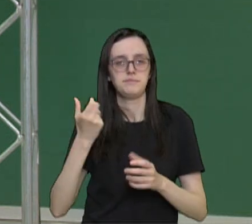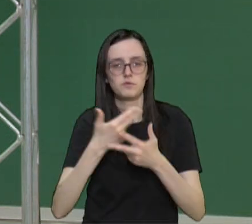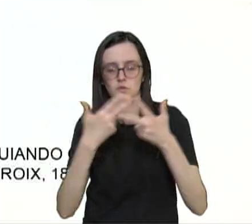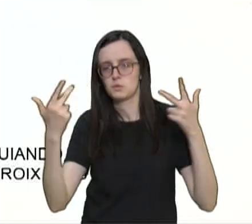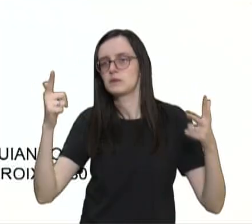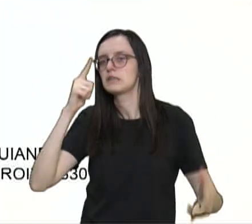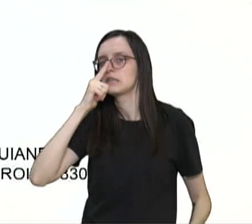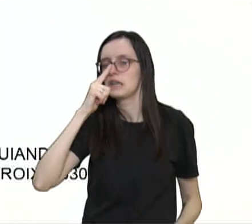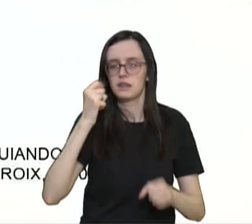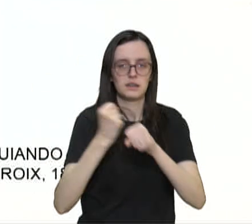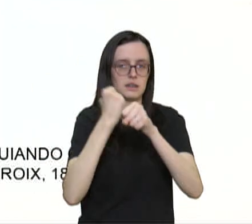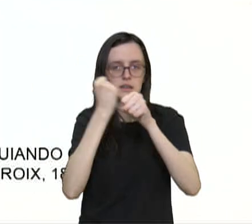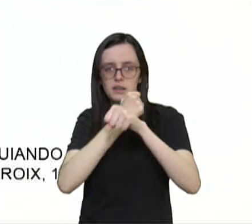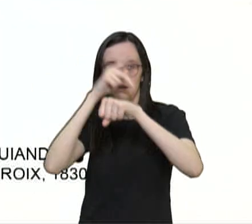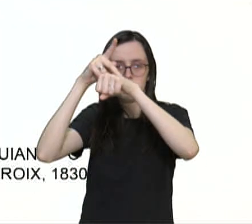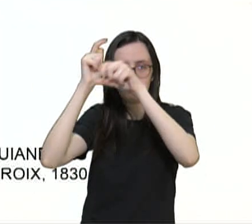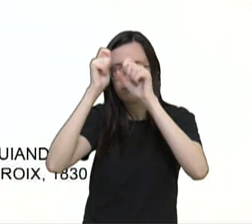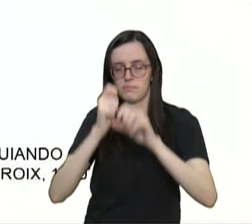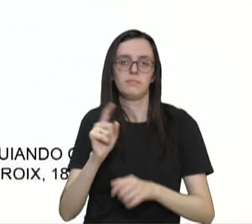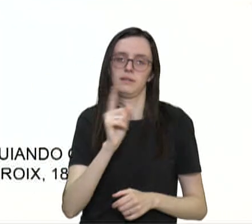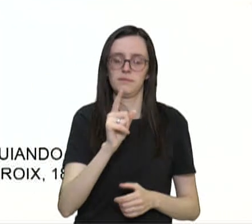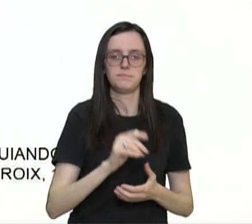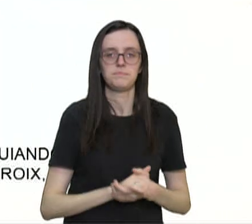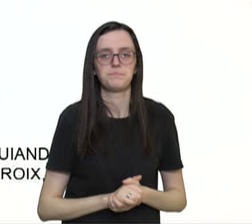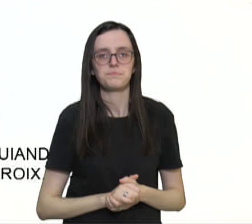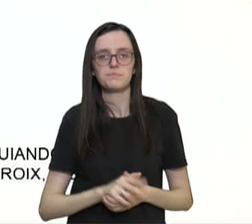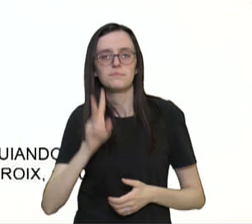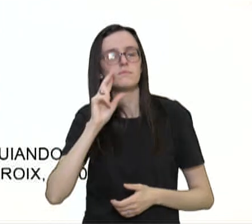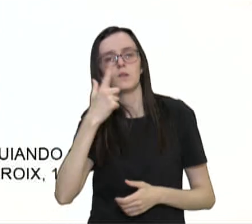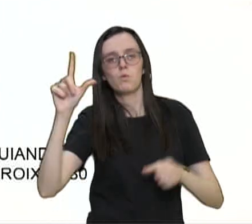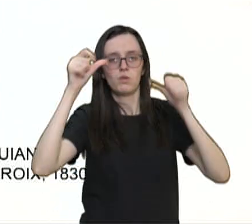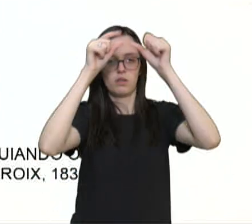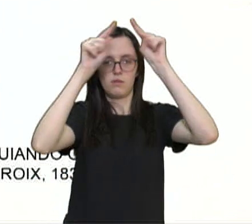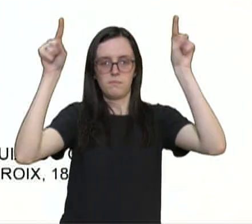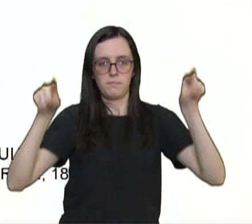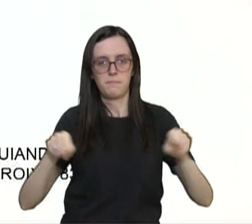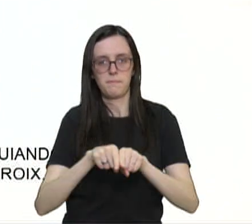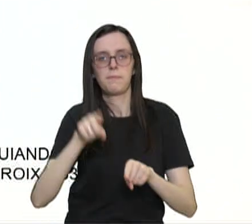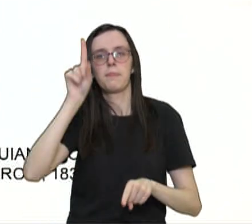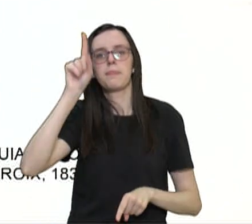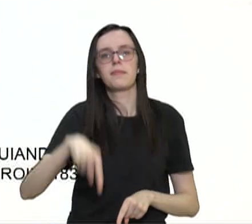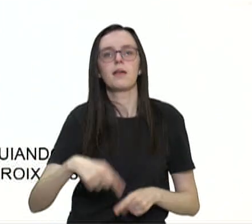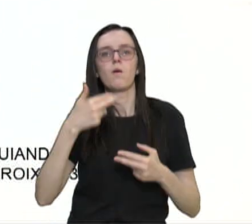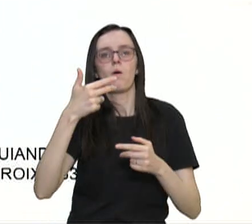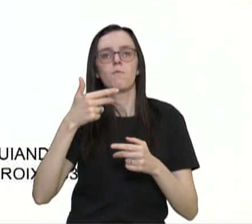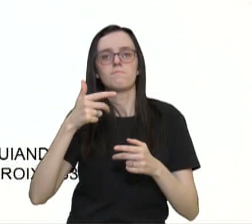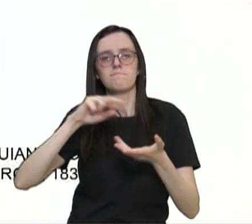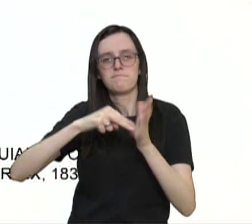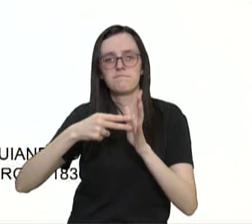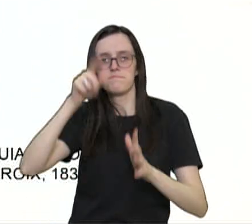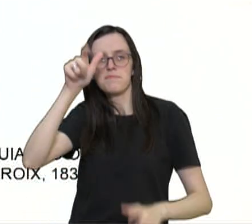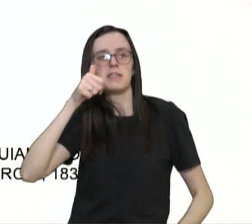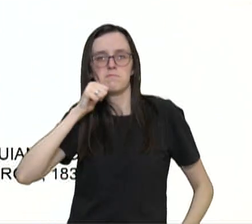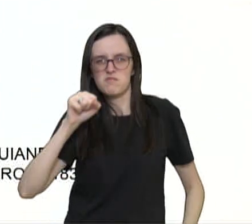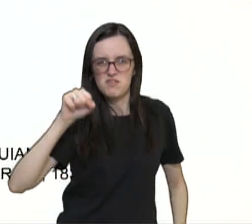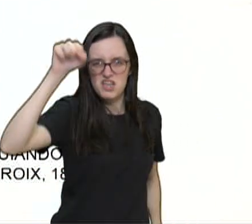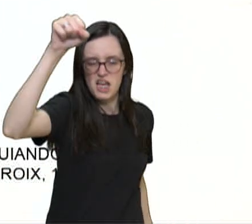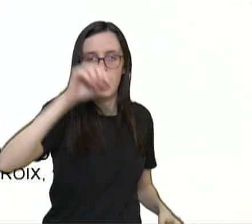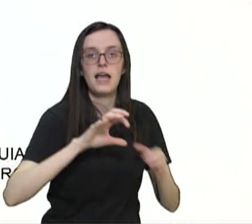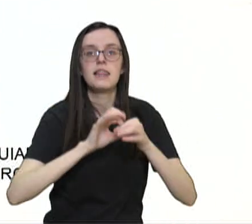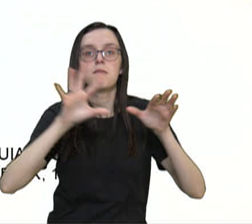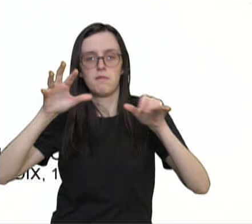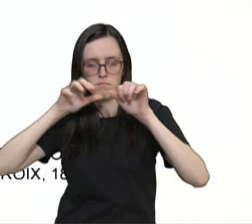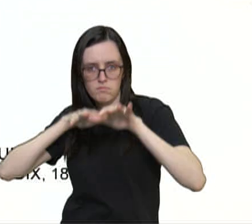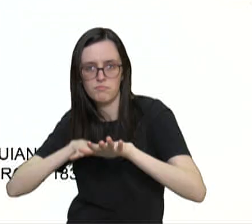isso aí não. Tá? Então, a liberdade guiando o povo, né, do Delacroix, 1830. Eu fiz olha a questão